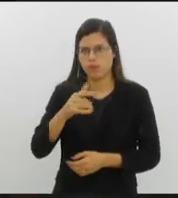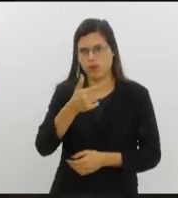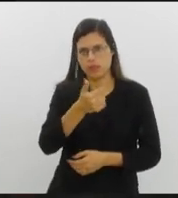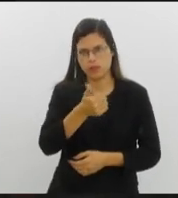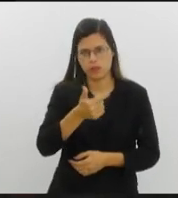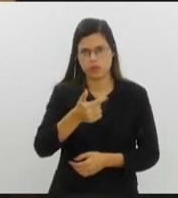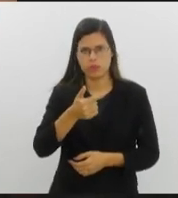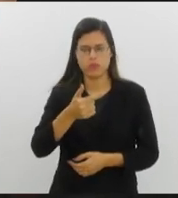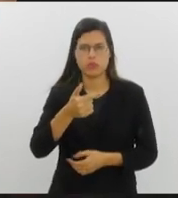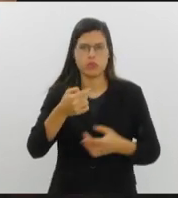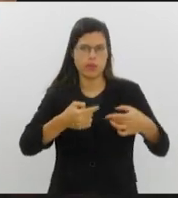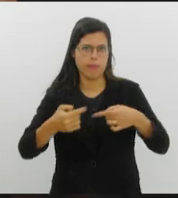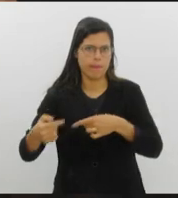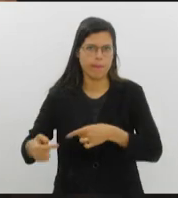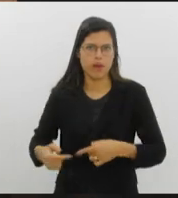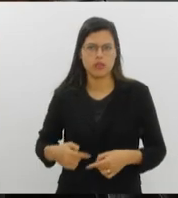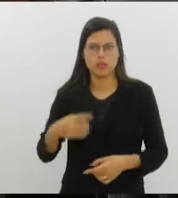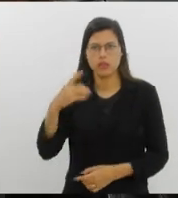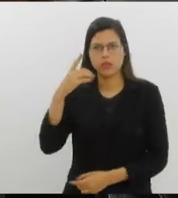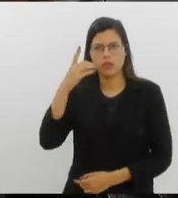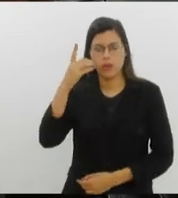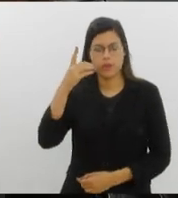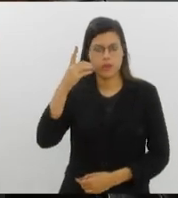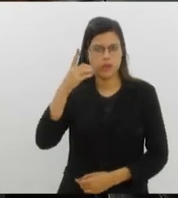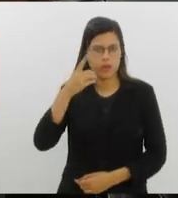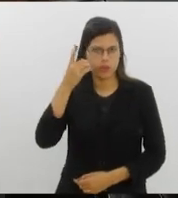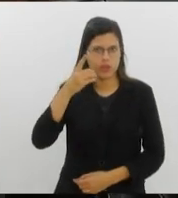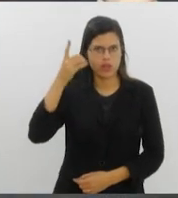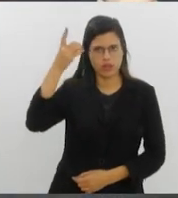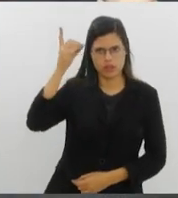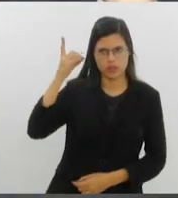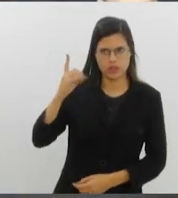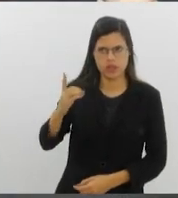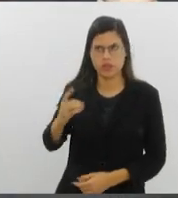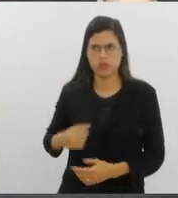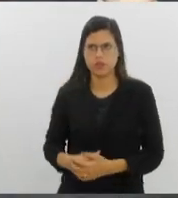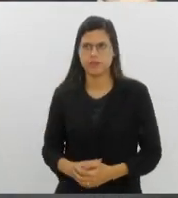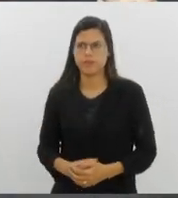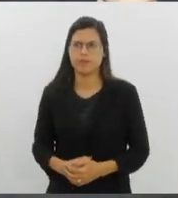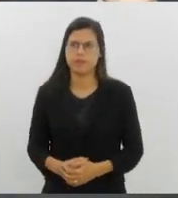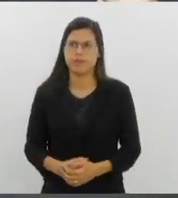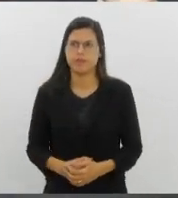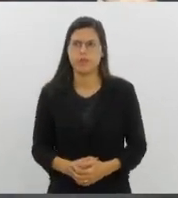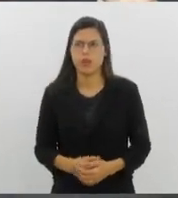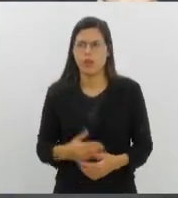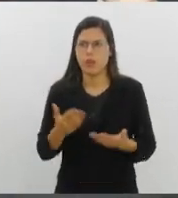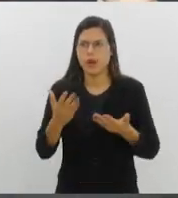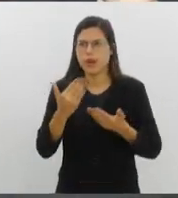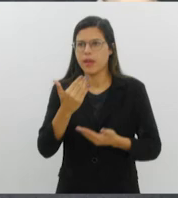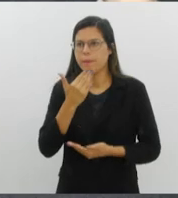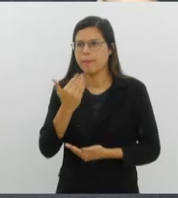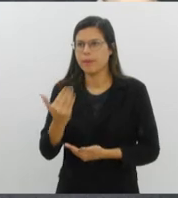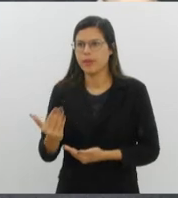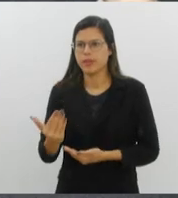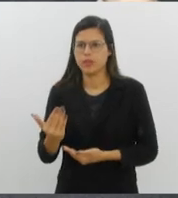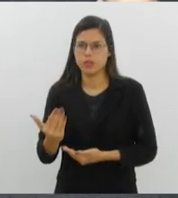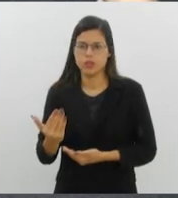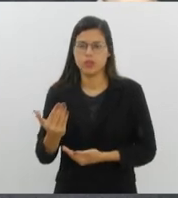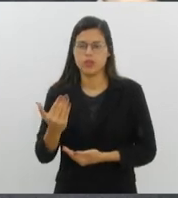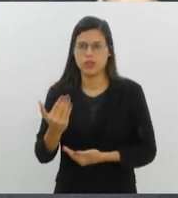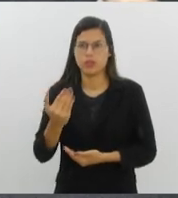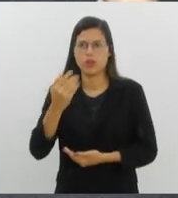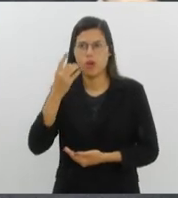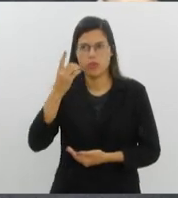discussão. Deputada Dani Balbi, por favor. Queria pedir, solicitar ao deputado